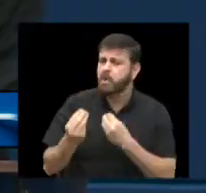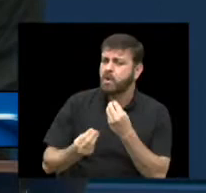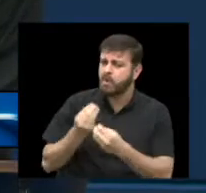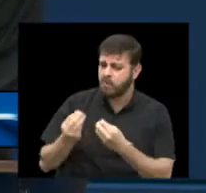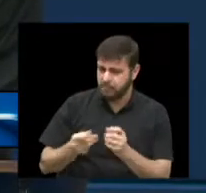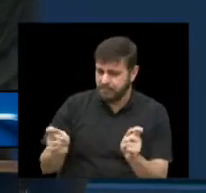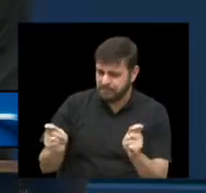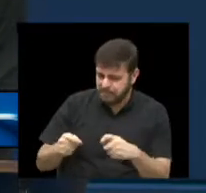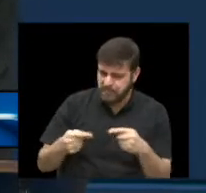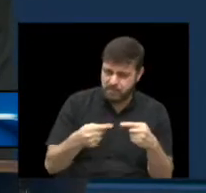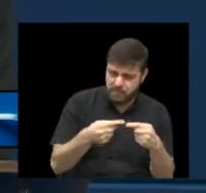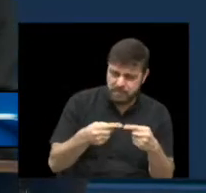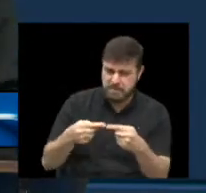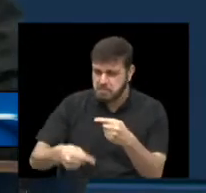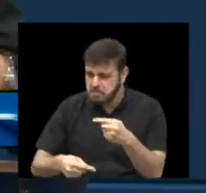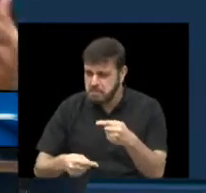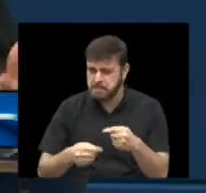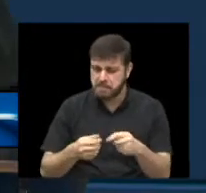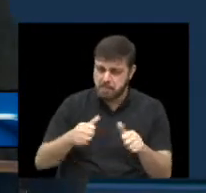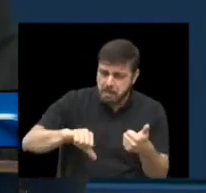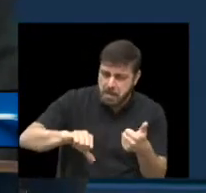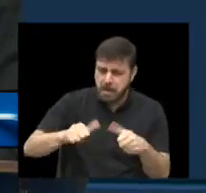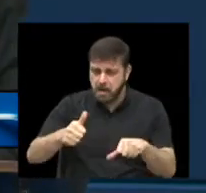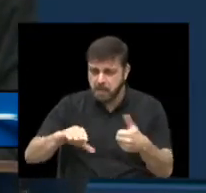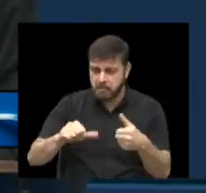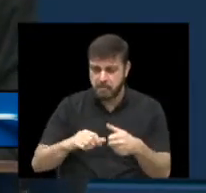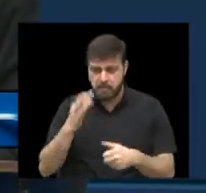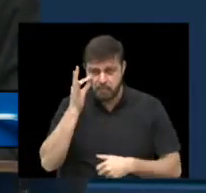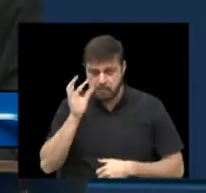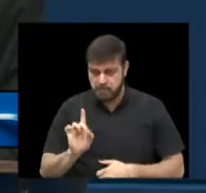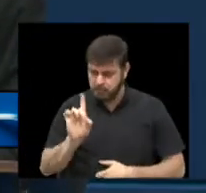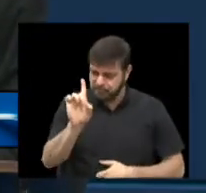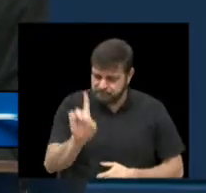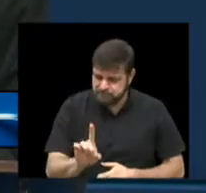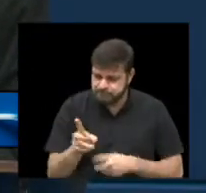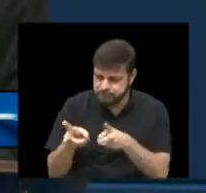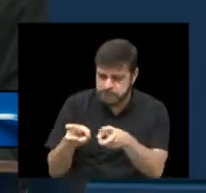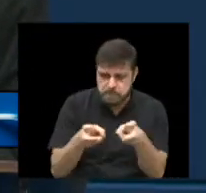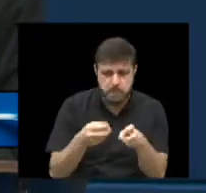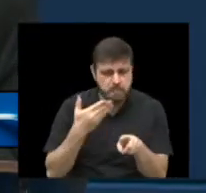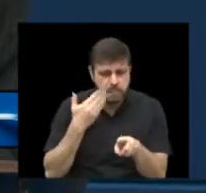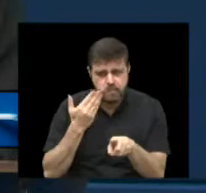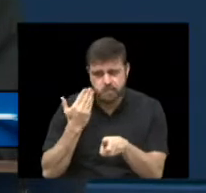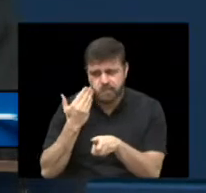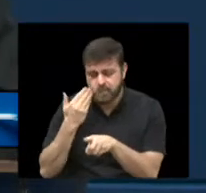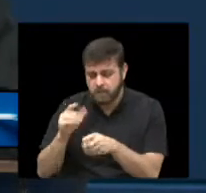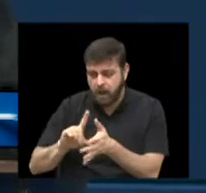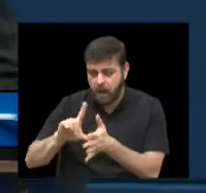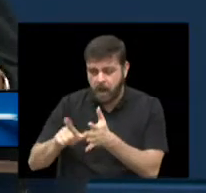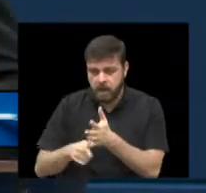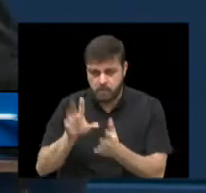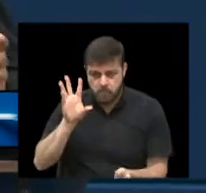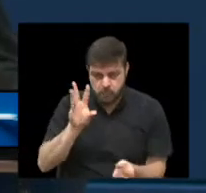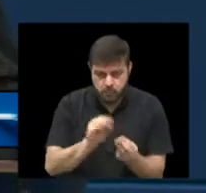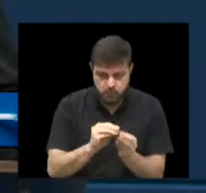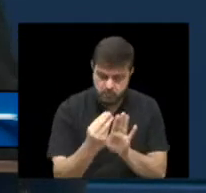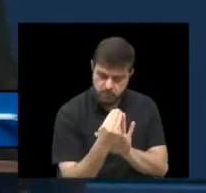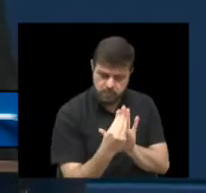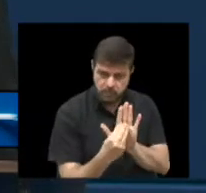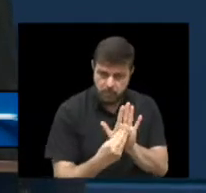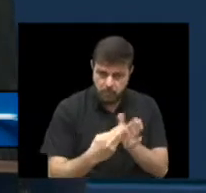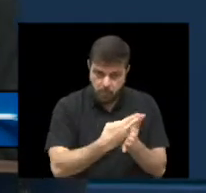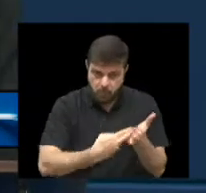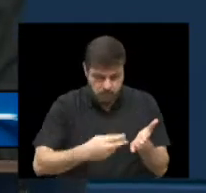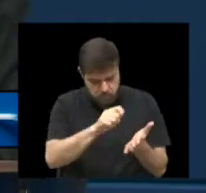etc. E, em loco, fazermos uma série de levantamentos e fazermos um relatório com uma série de